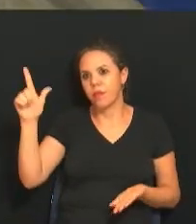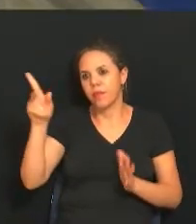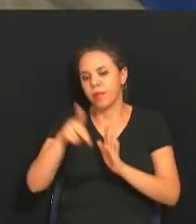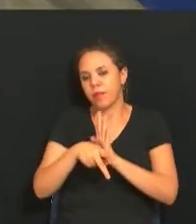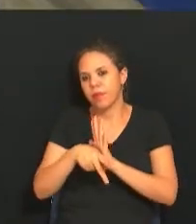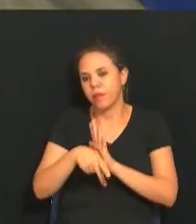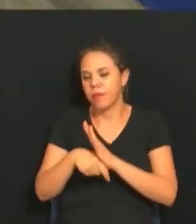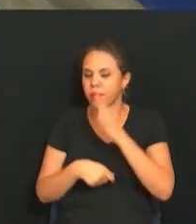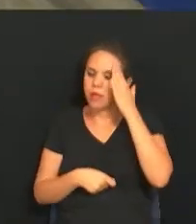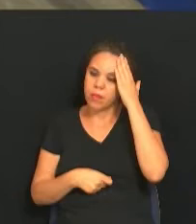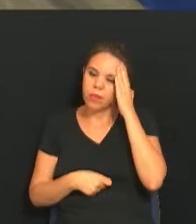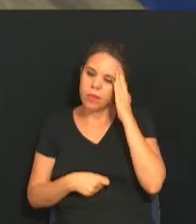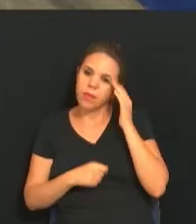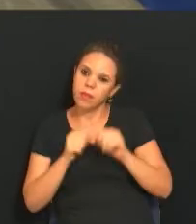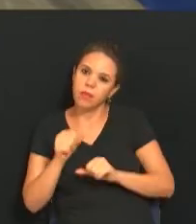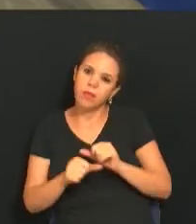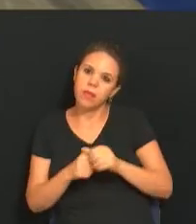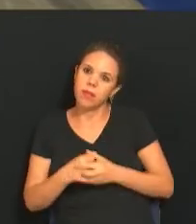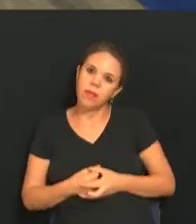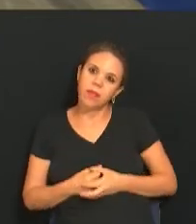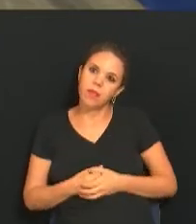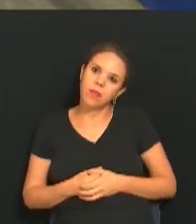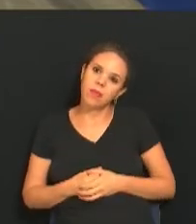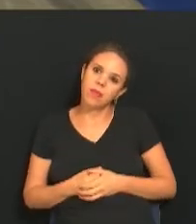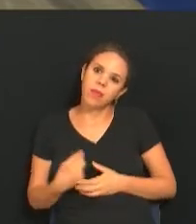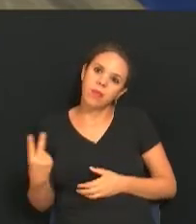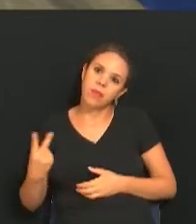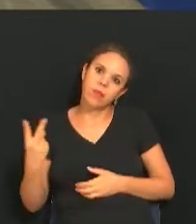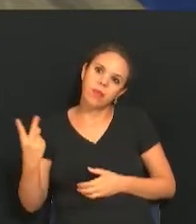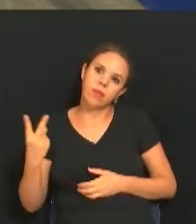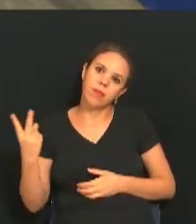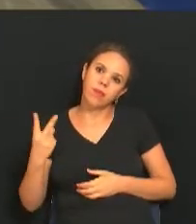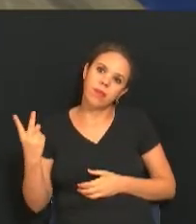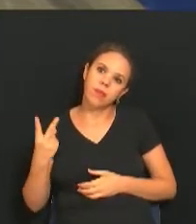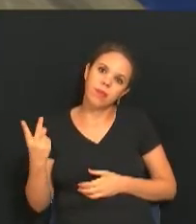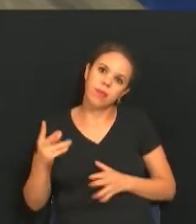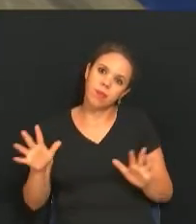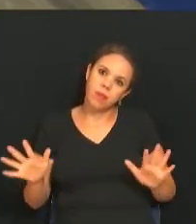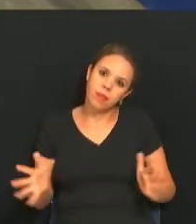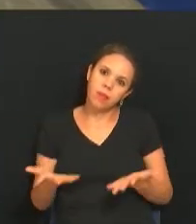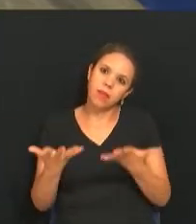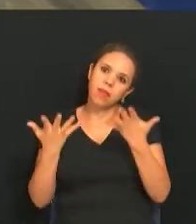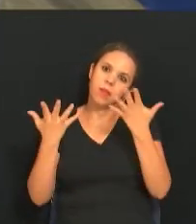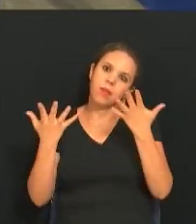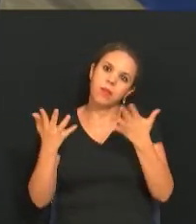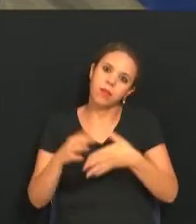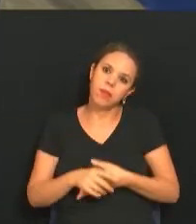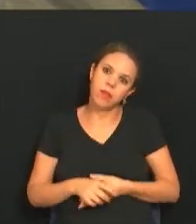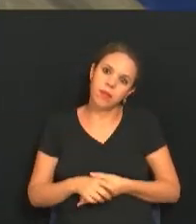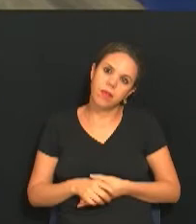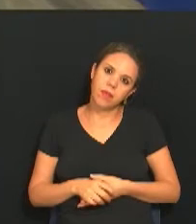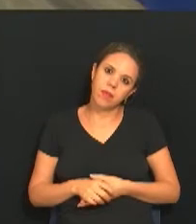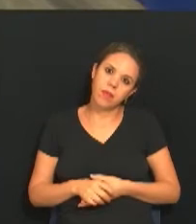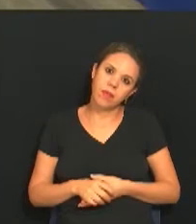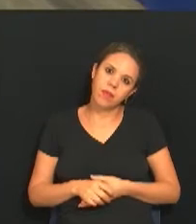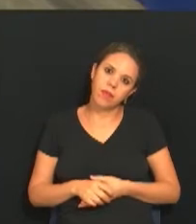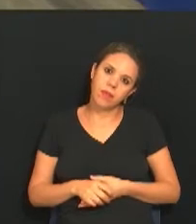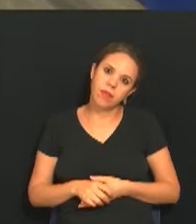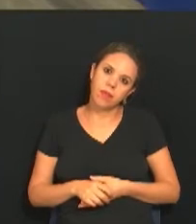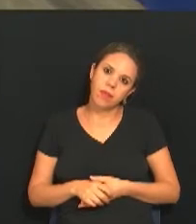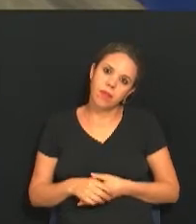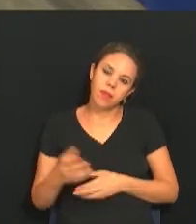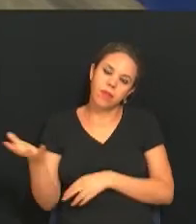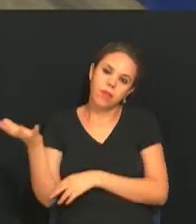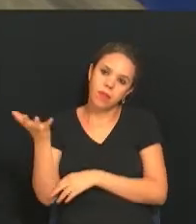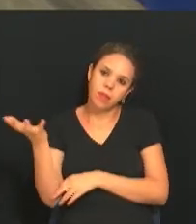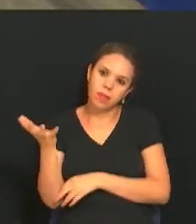aqui, mudando um pouco, né, mas também busca a valorização, o incentivo, né, de promover as pessoas aí em situação de rua, para